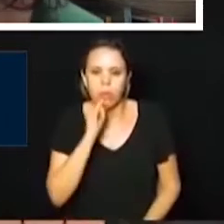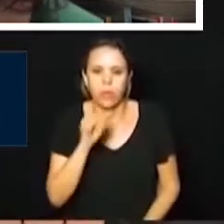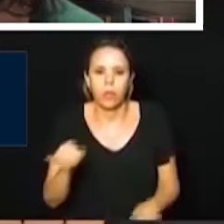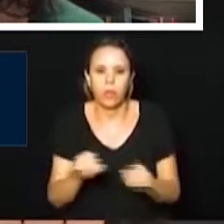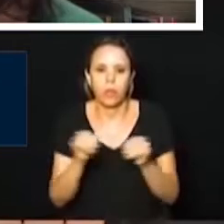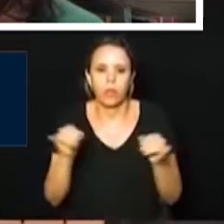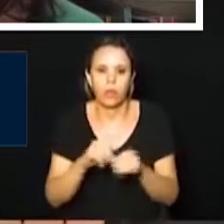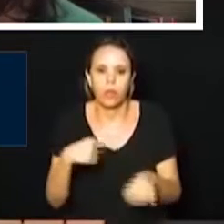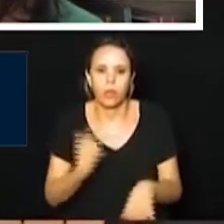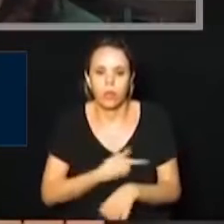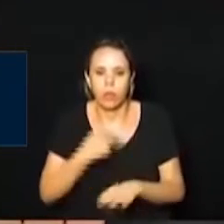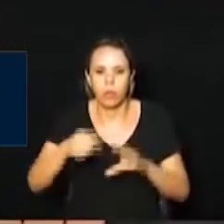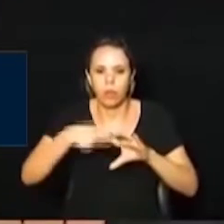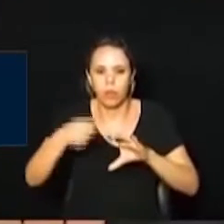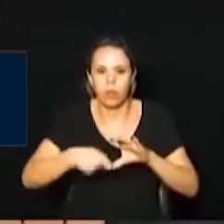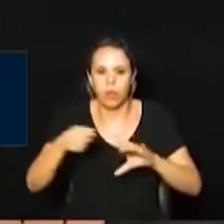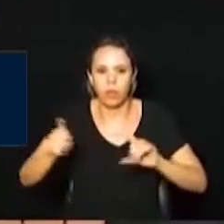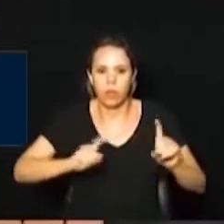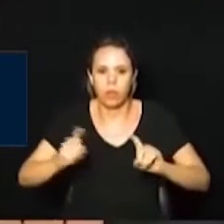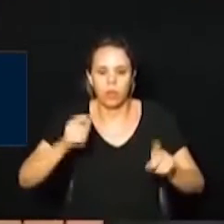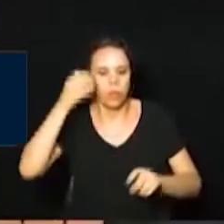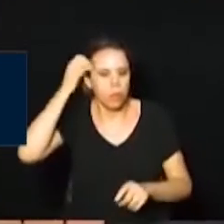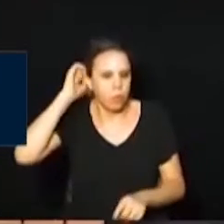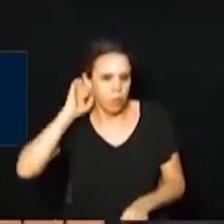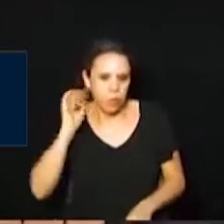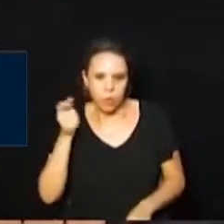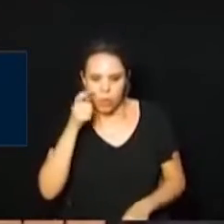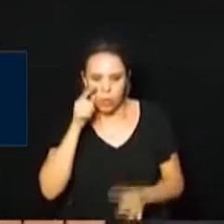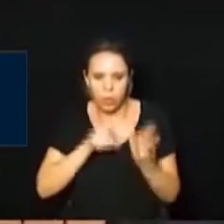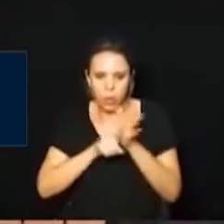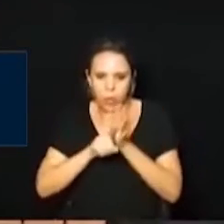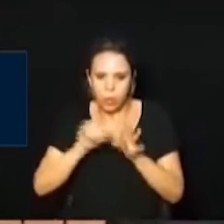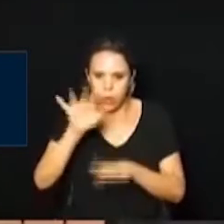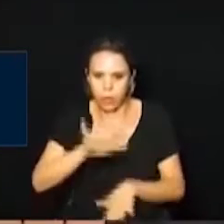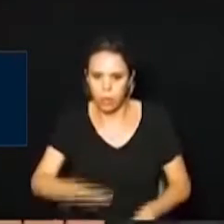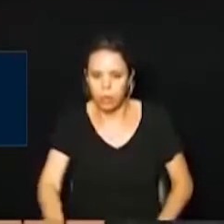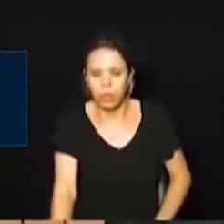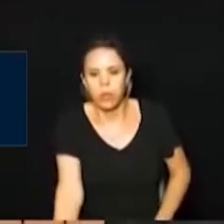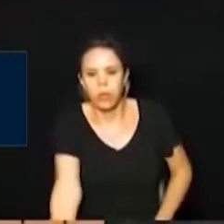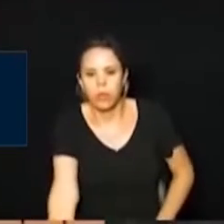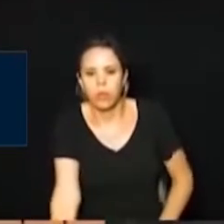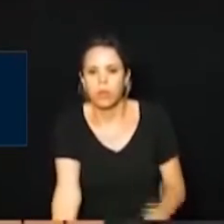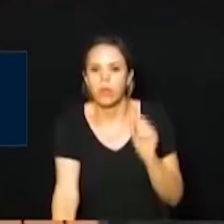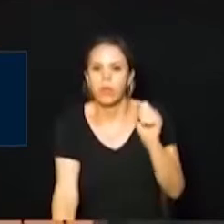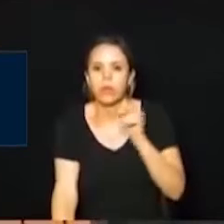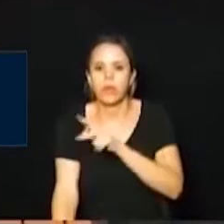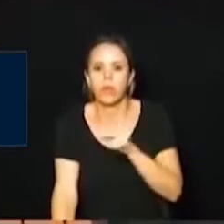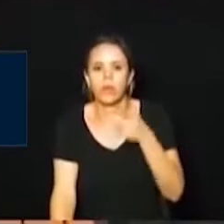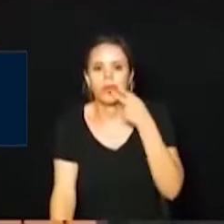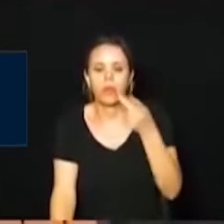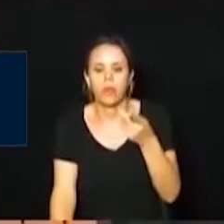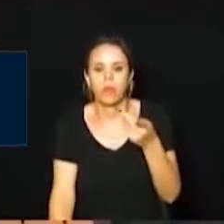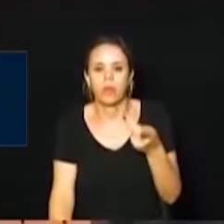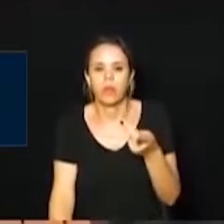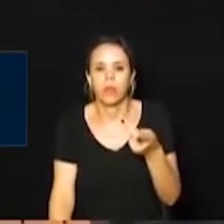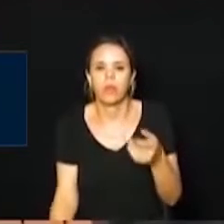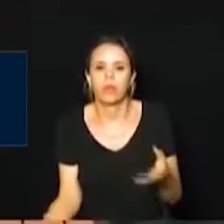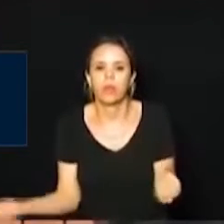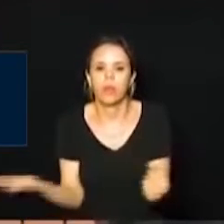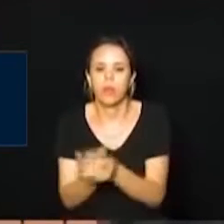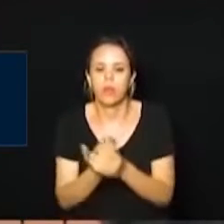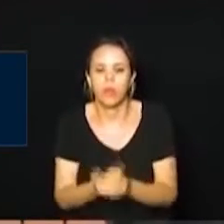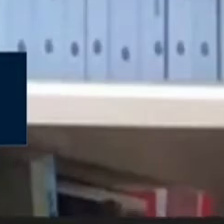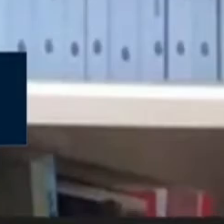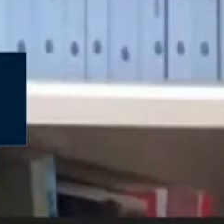racista portanto ela negou e isso numa entrevista para mim hoje em relação ao depoimento nós não